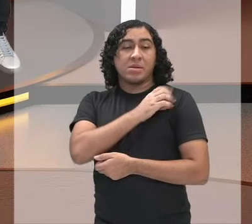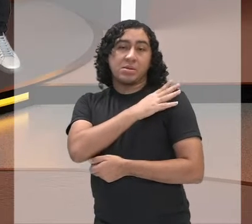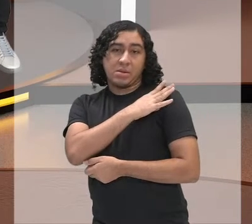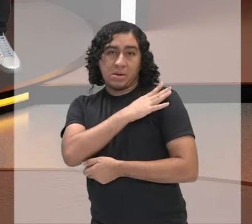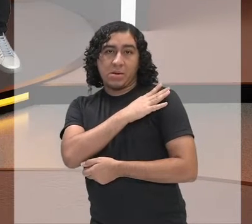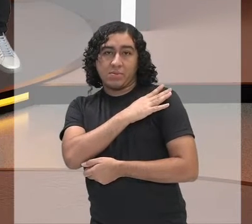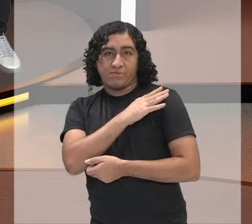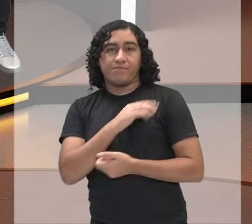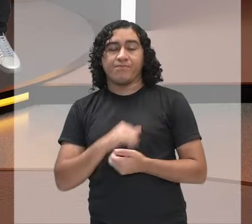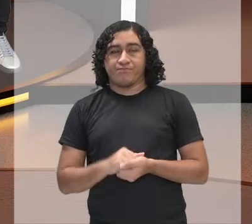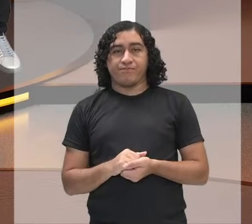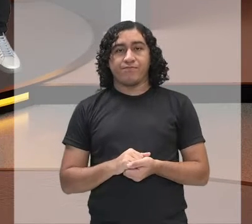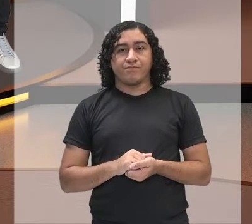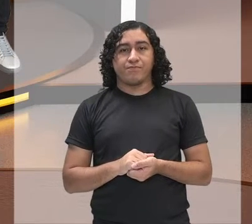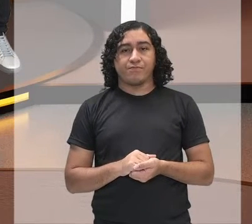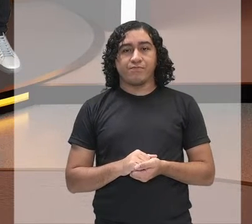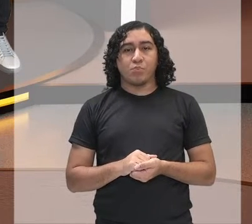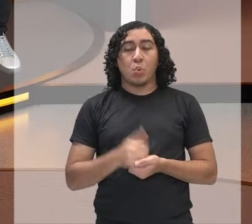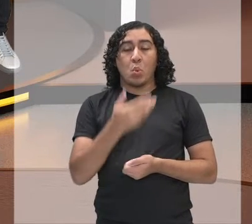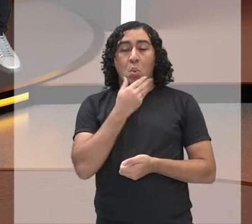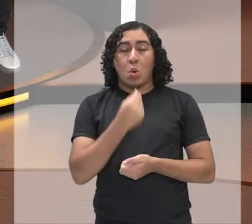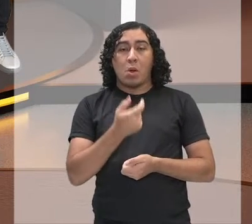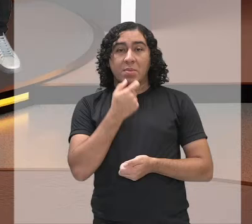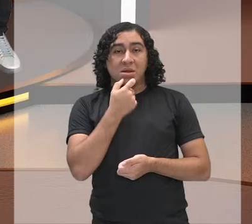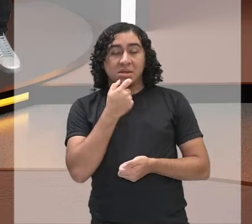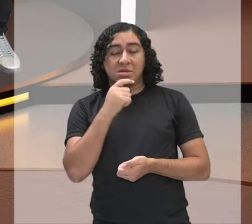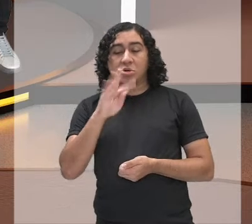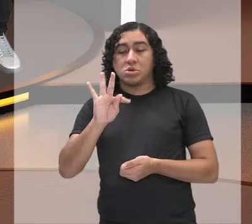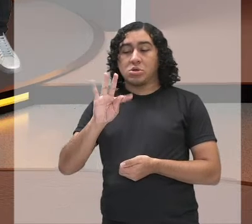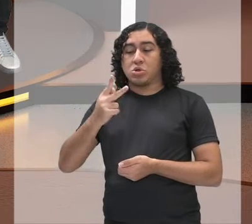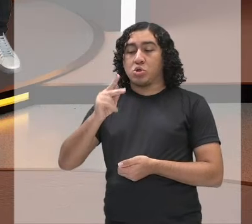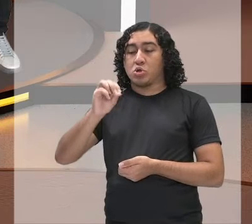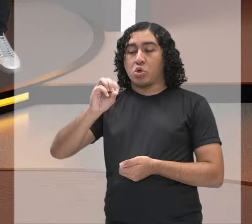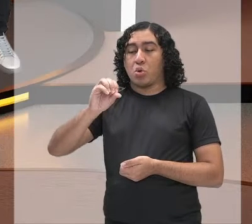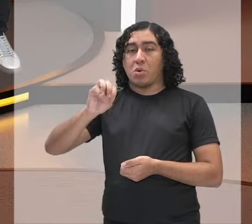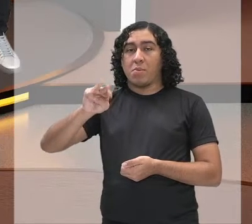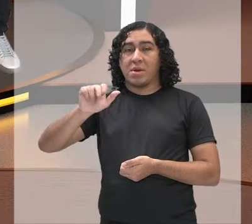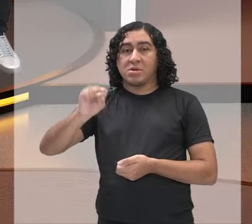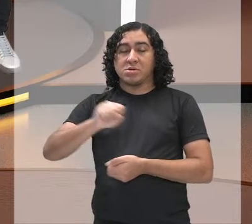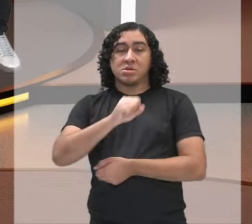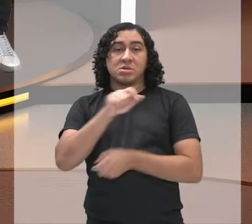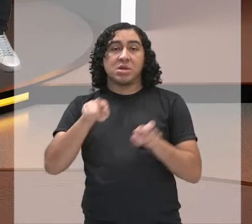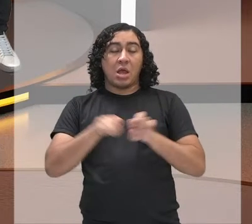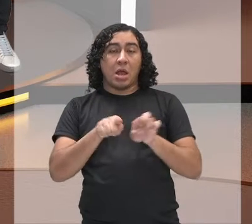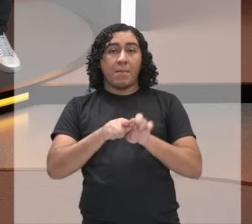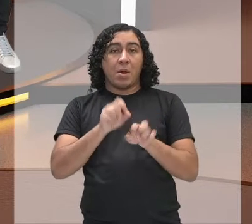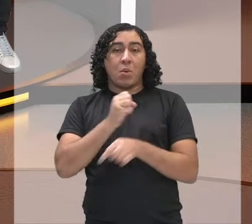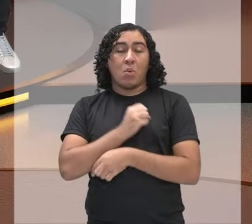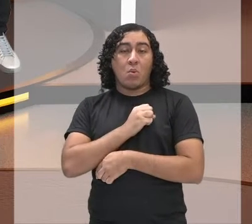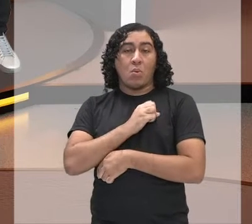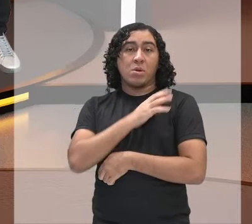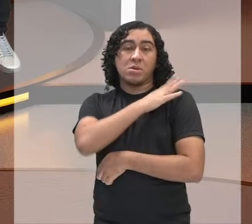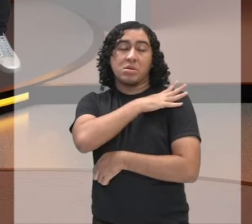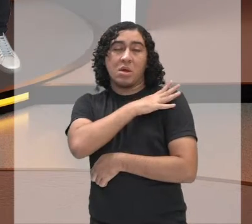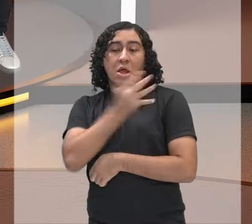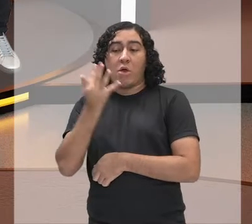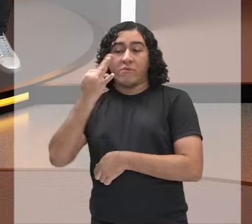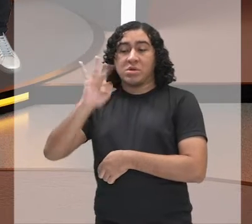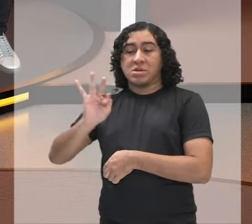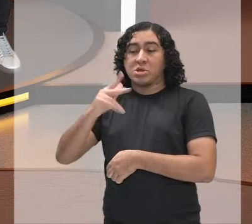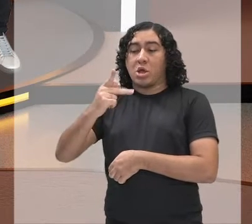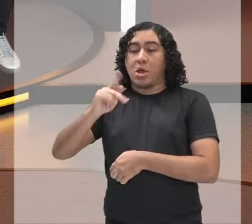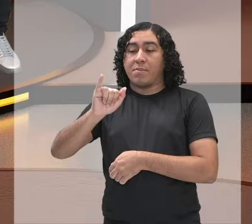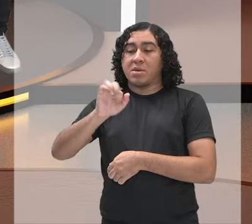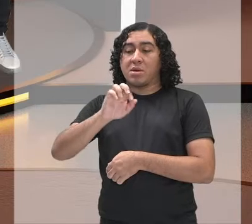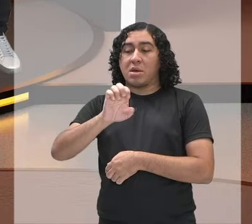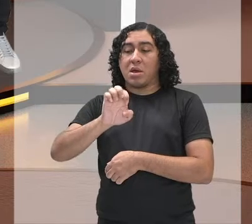O inglês Thomas Cochrane e o marechal francês Pierre Labatut, que lutam